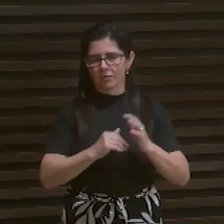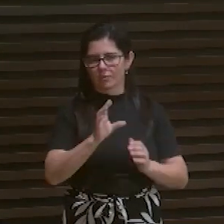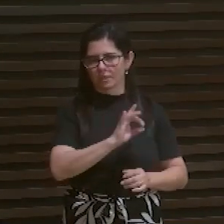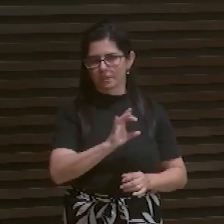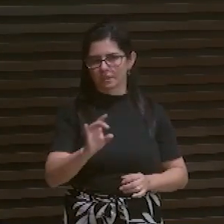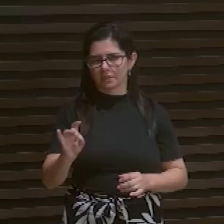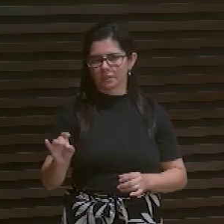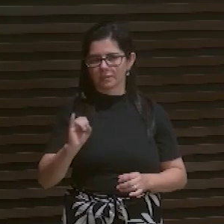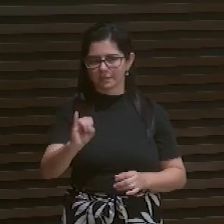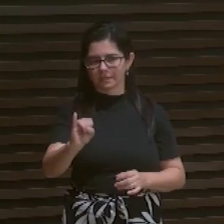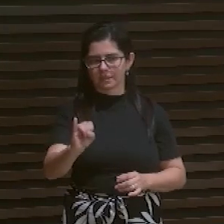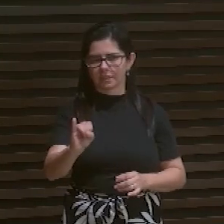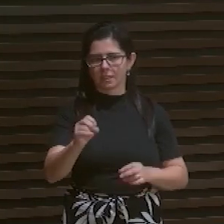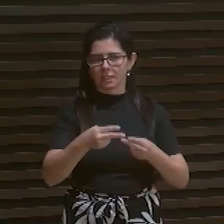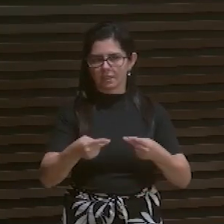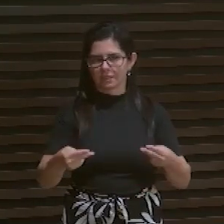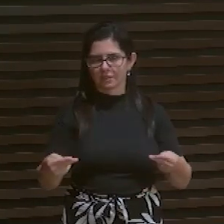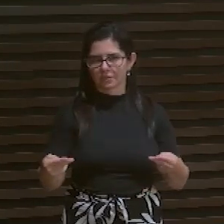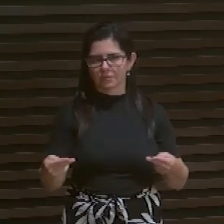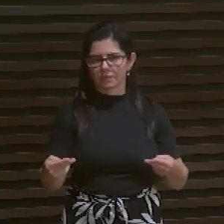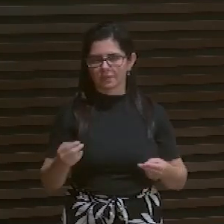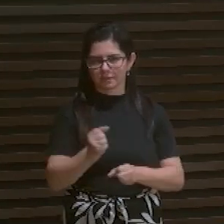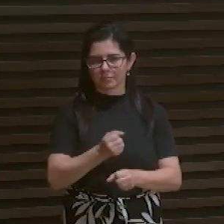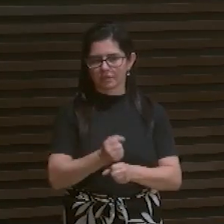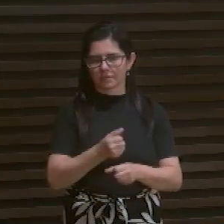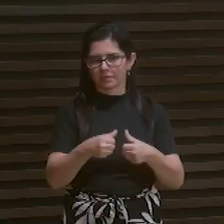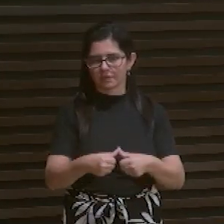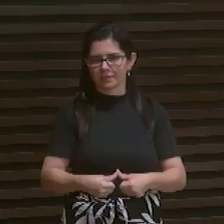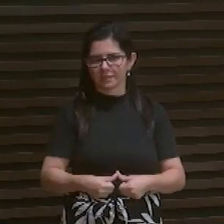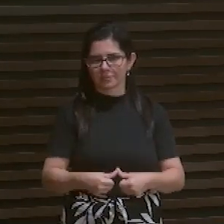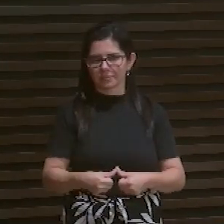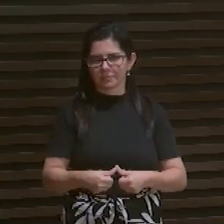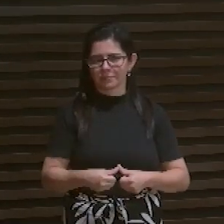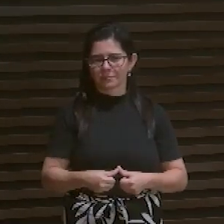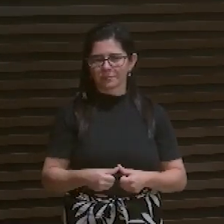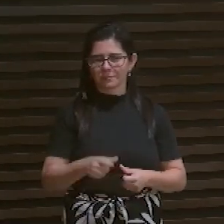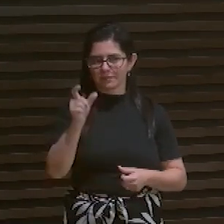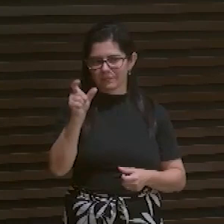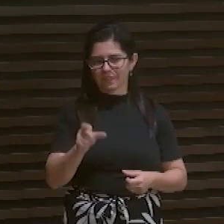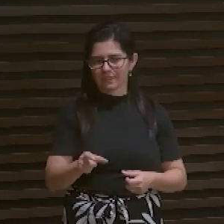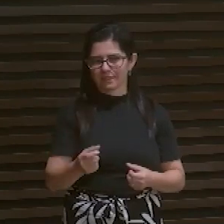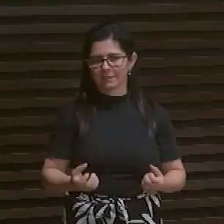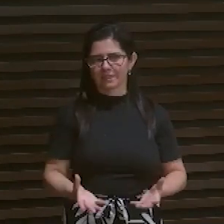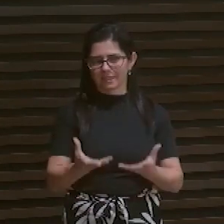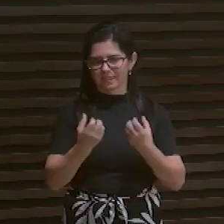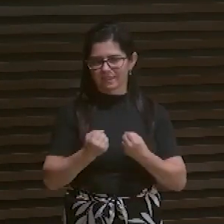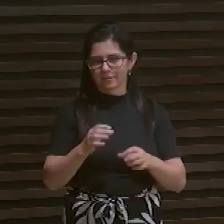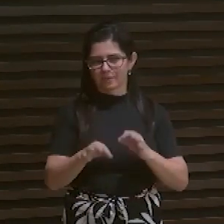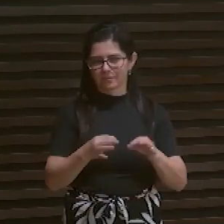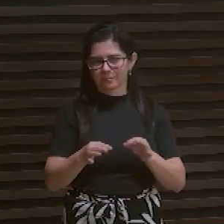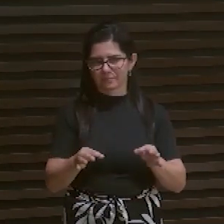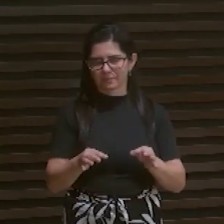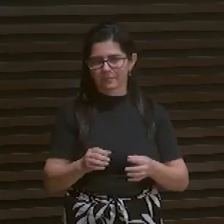permanecer, este receberá recompensa. 3 desses materiais, madeira, feno ou palha, são consumíveis